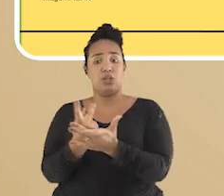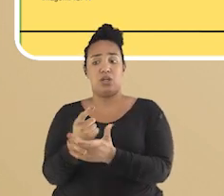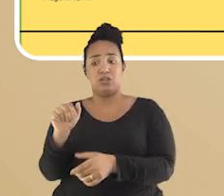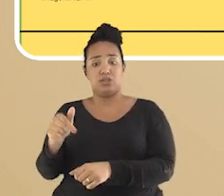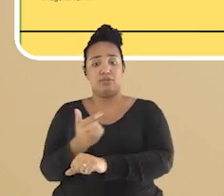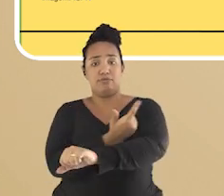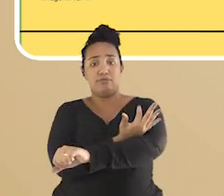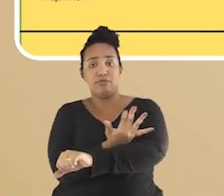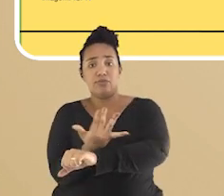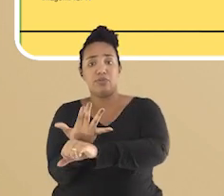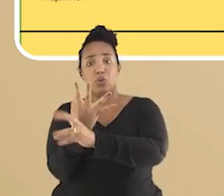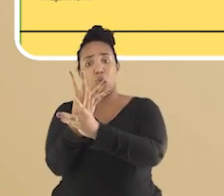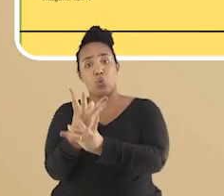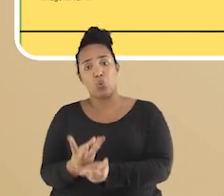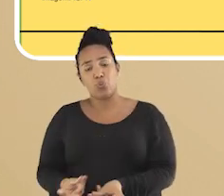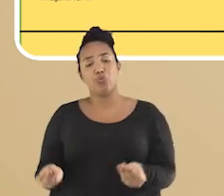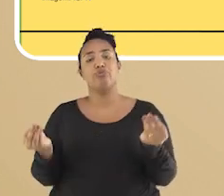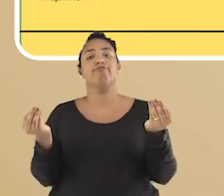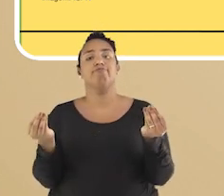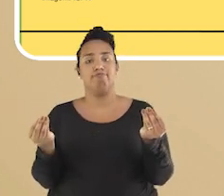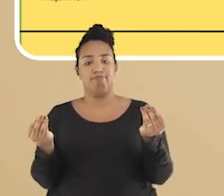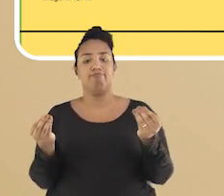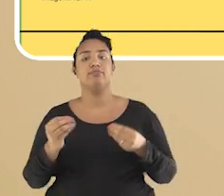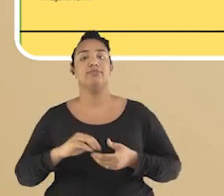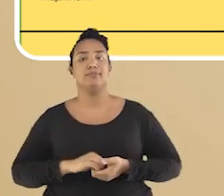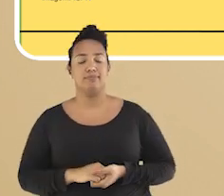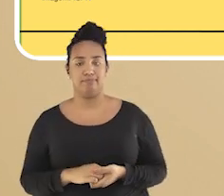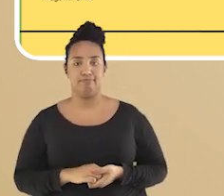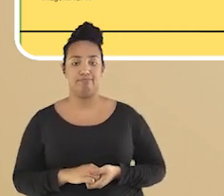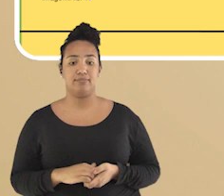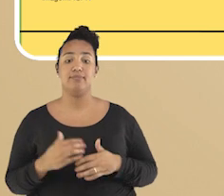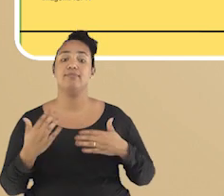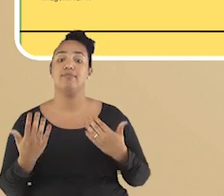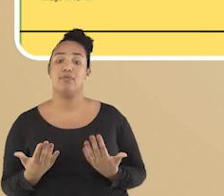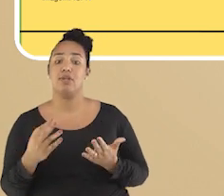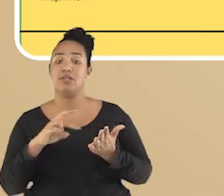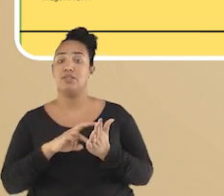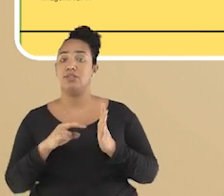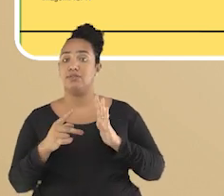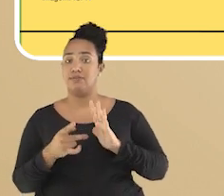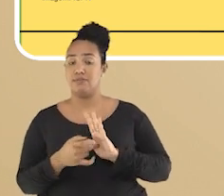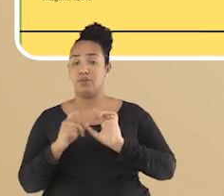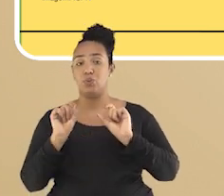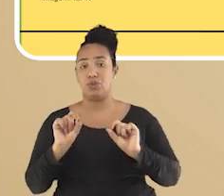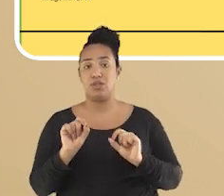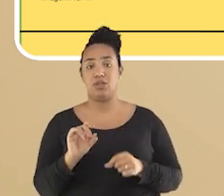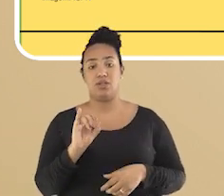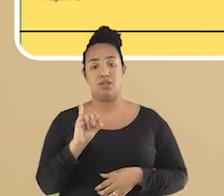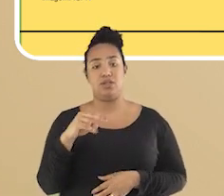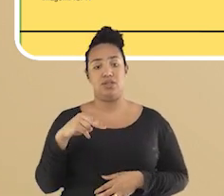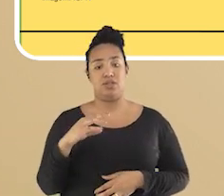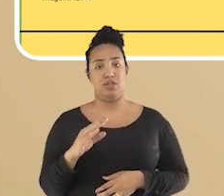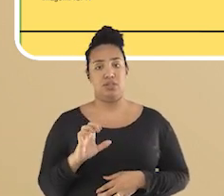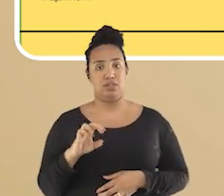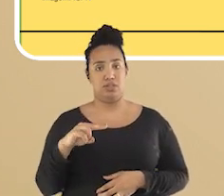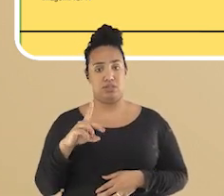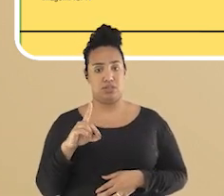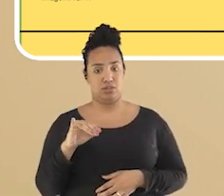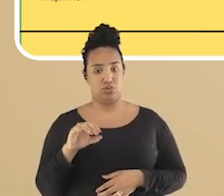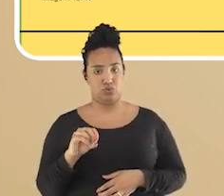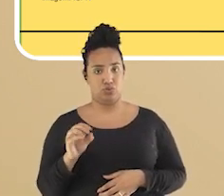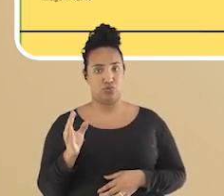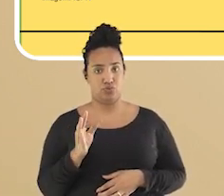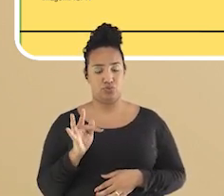da vegetação daquele local, classificando como incêndio florestal. Esses dois